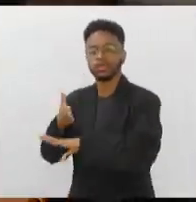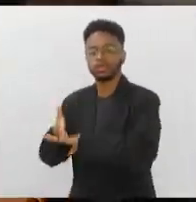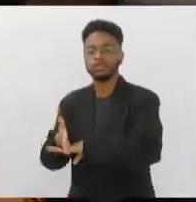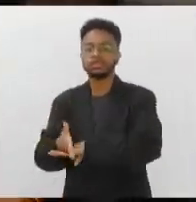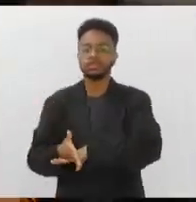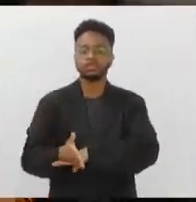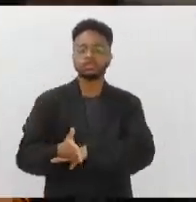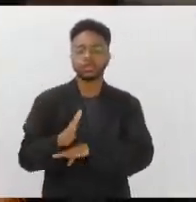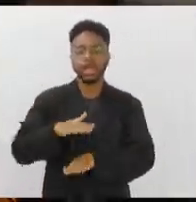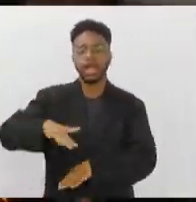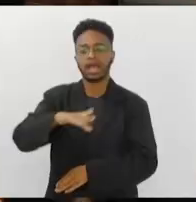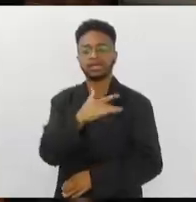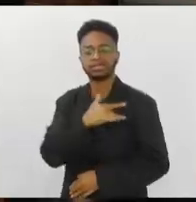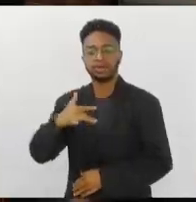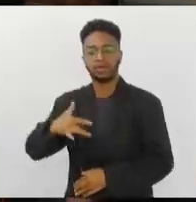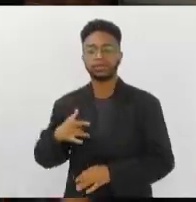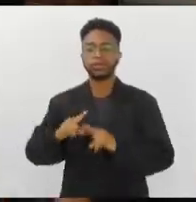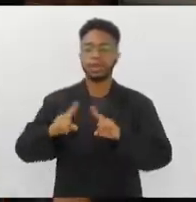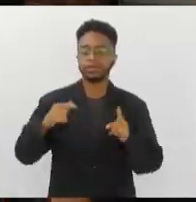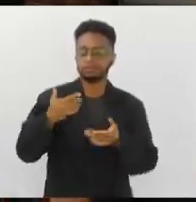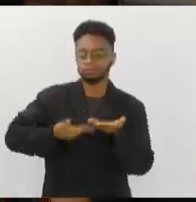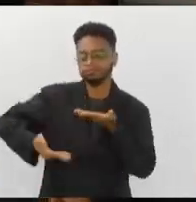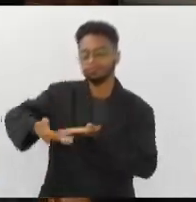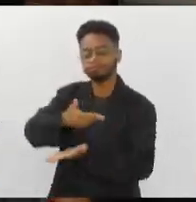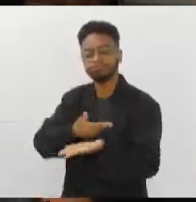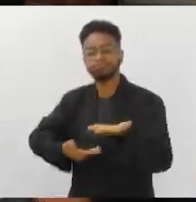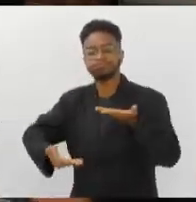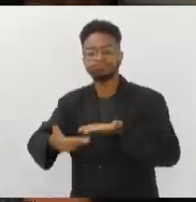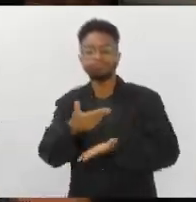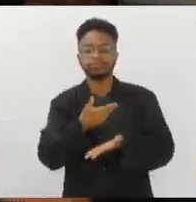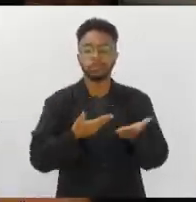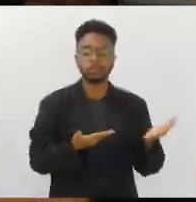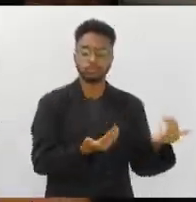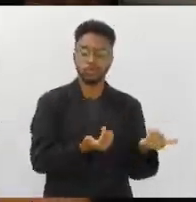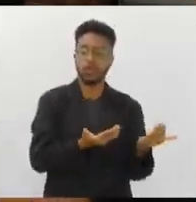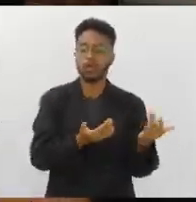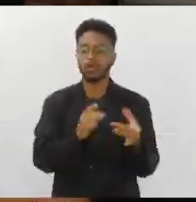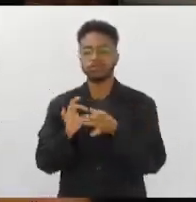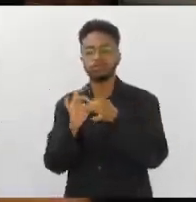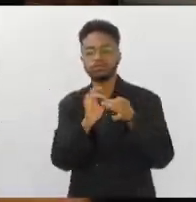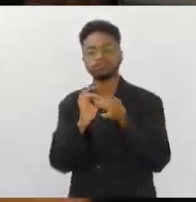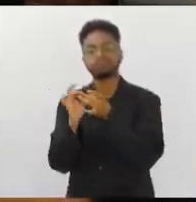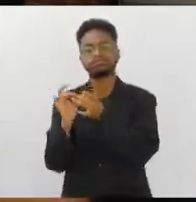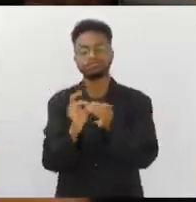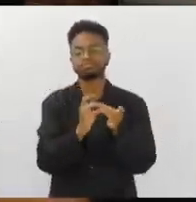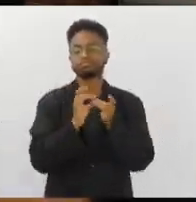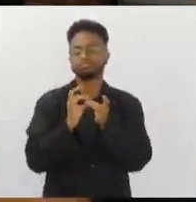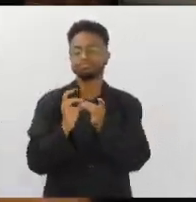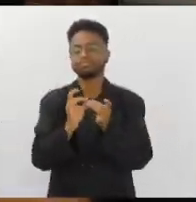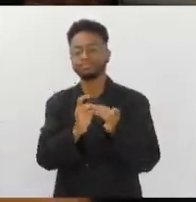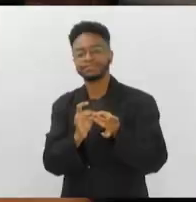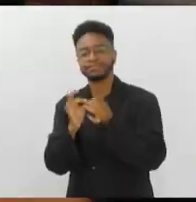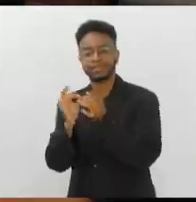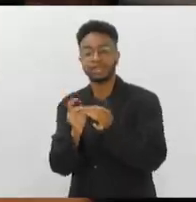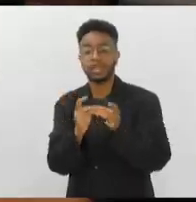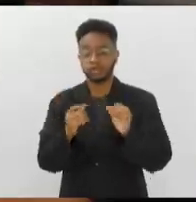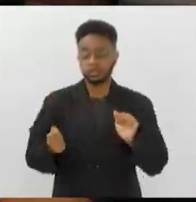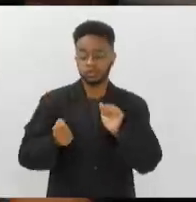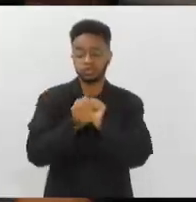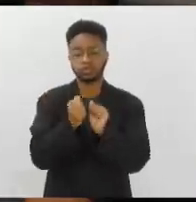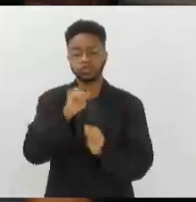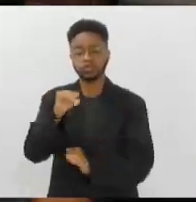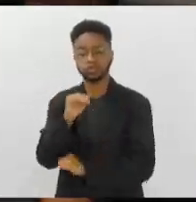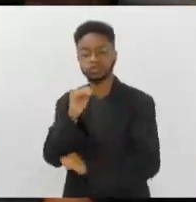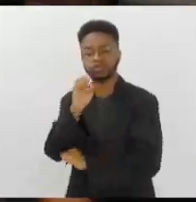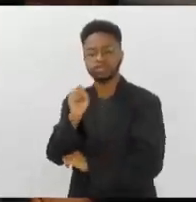Tô na saúde, é, em harmonia com essa grande juventude. Aonde? Tô José